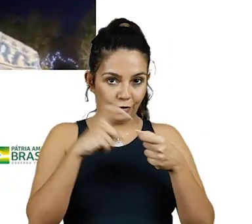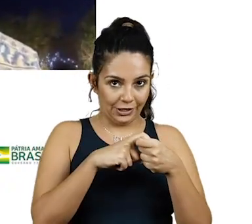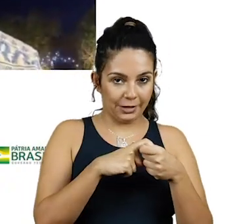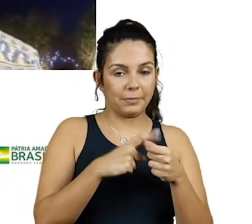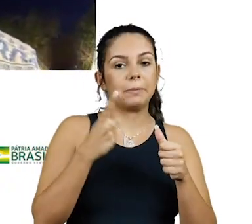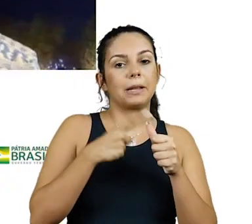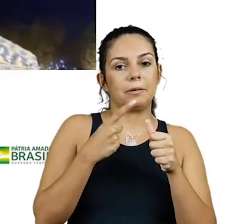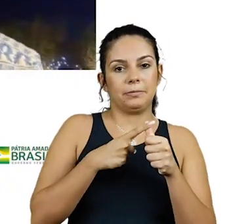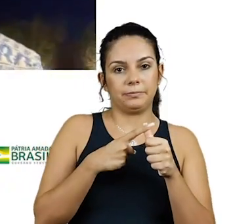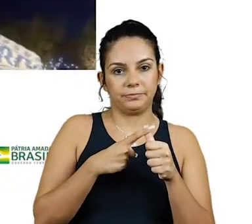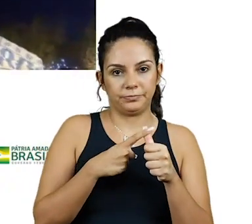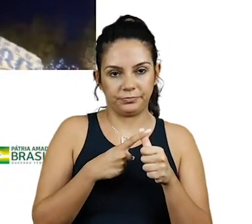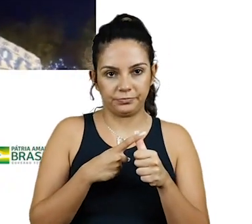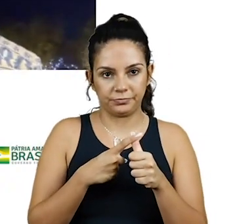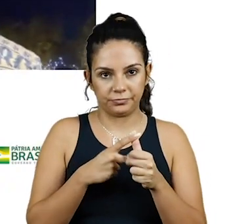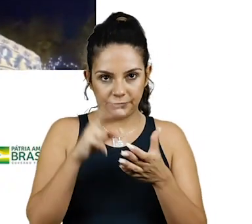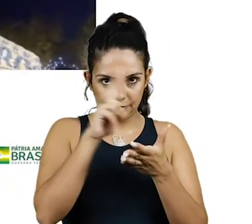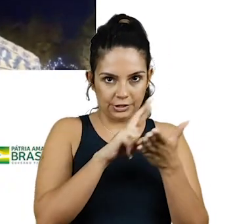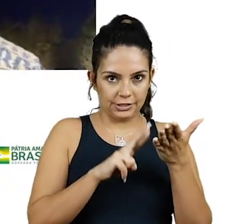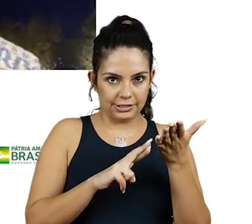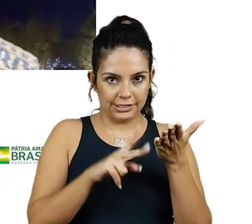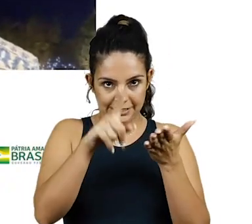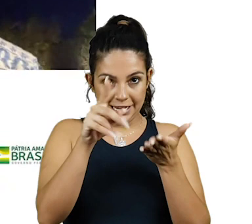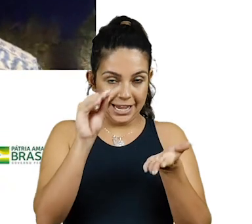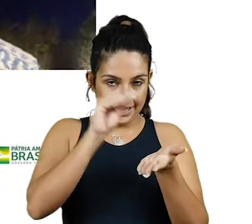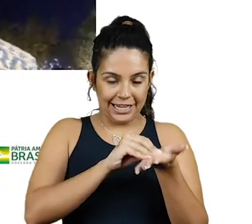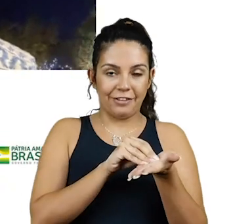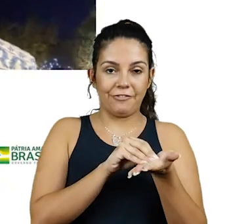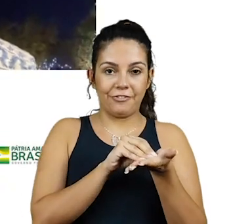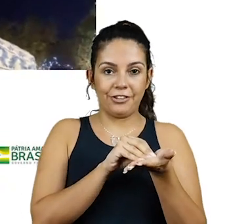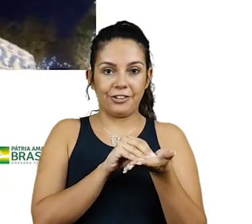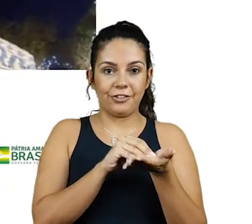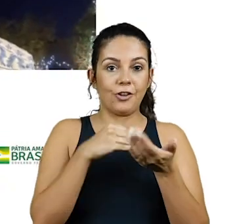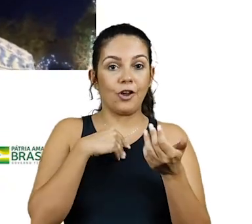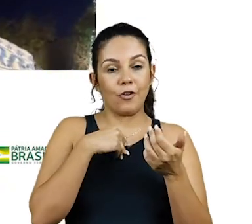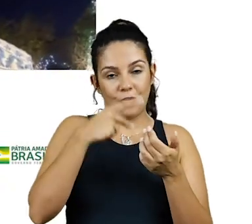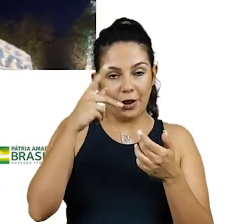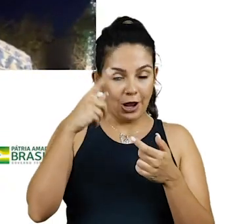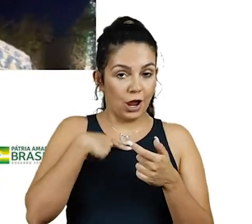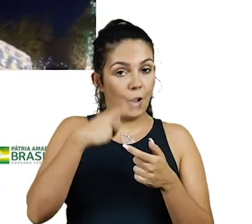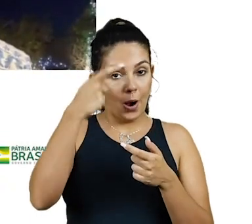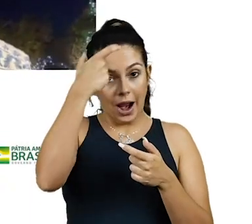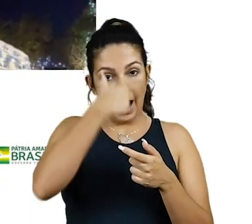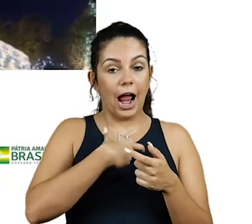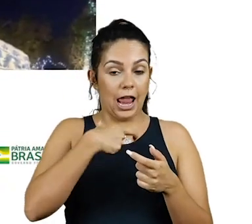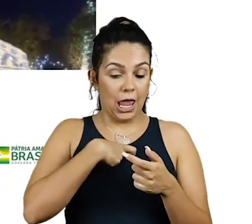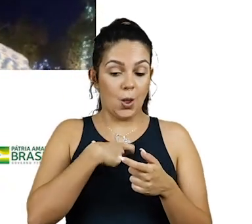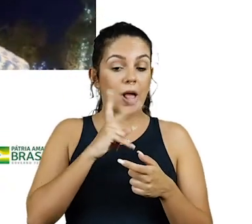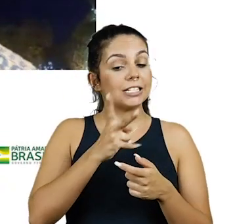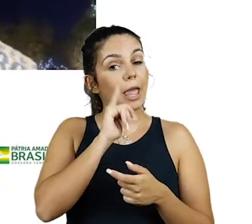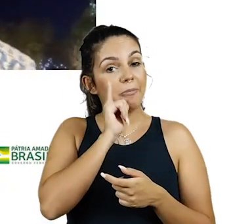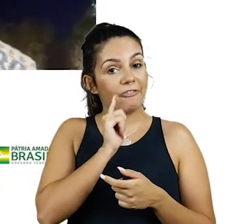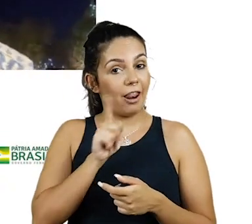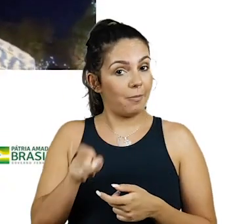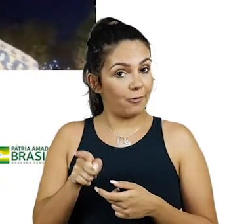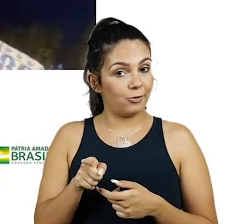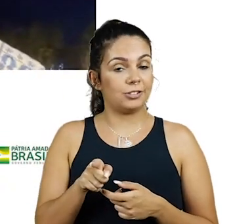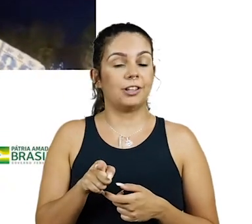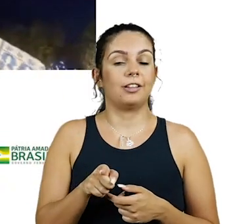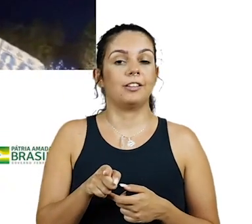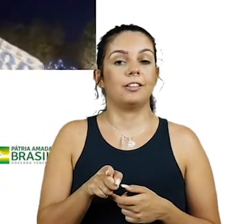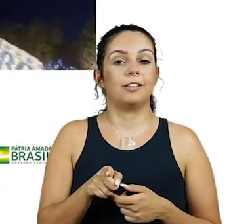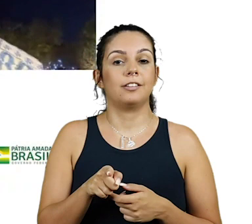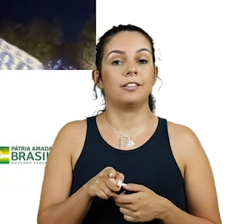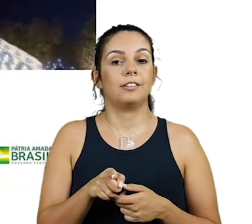Primeiro é o seguinte, fica registrado aqui, gravado nessa telinha, que eu fui uma pessoa que sempre te disse, ao contrário do que